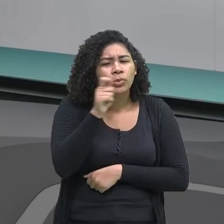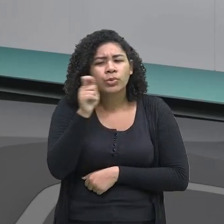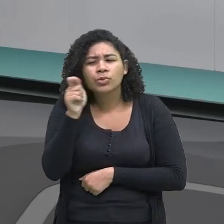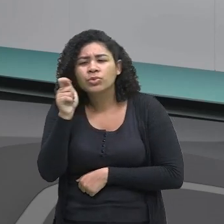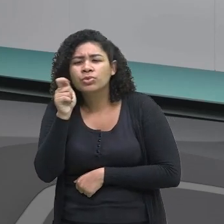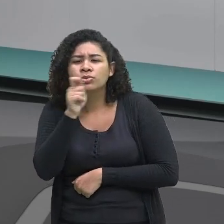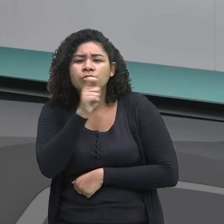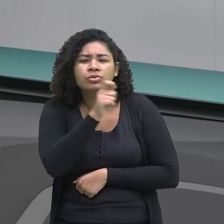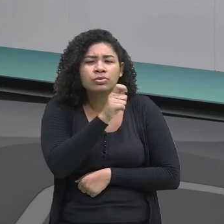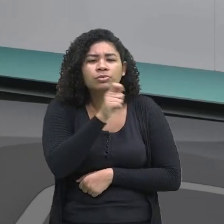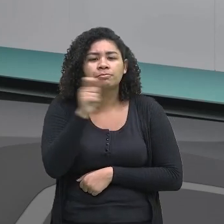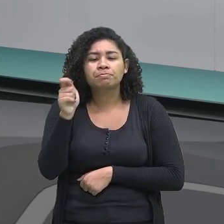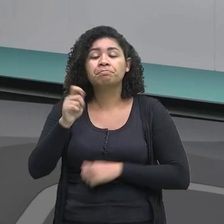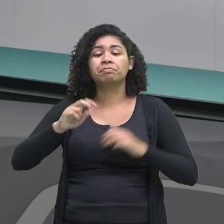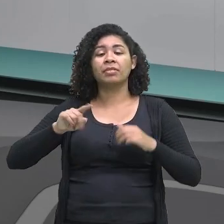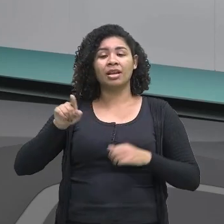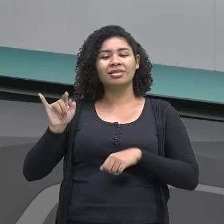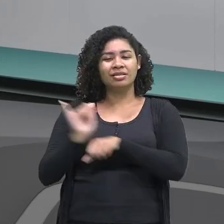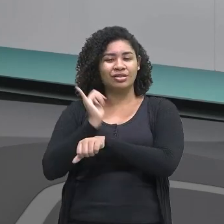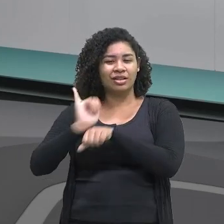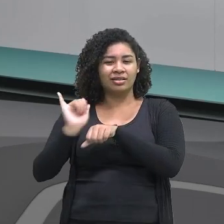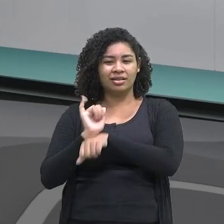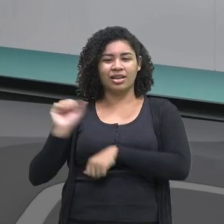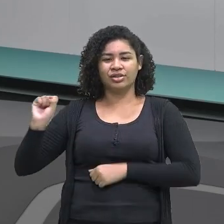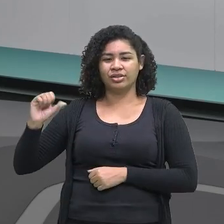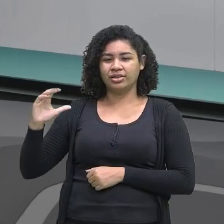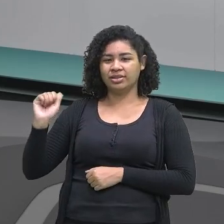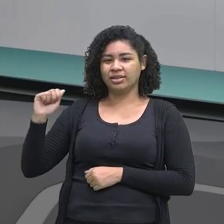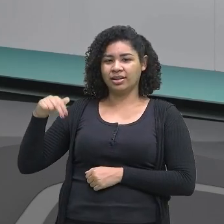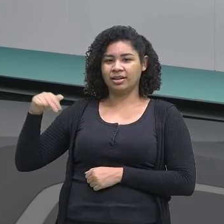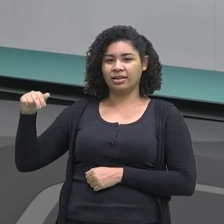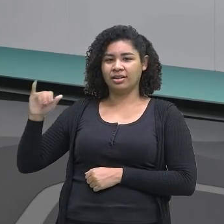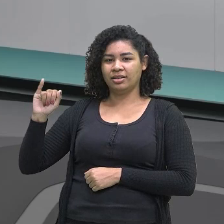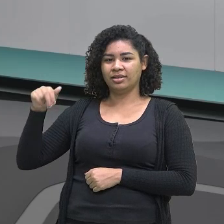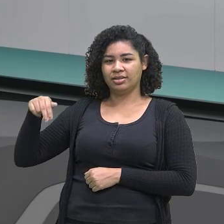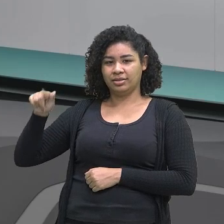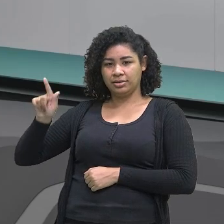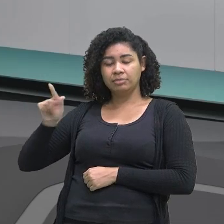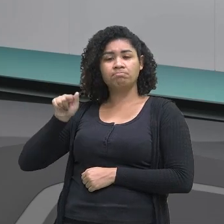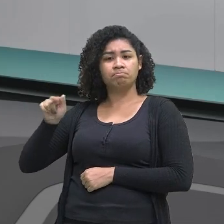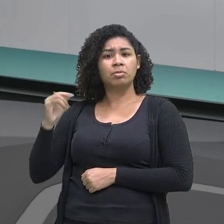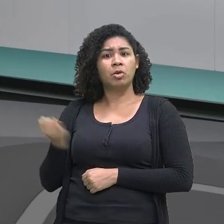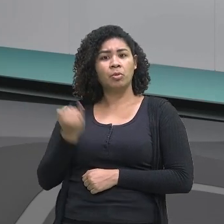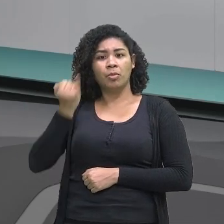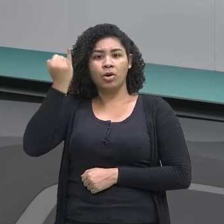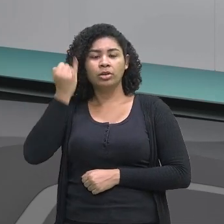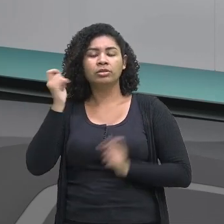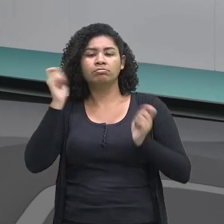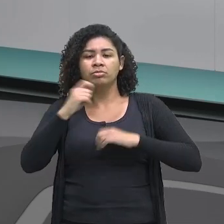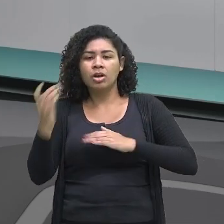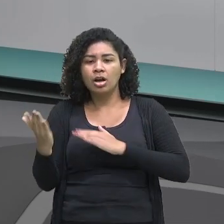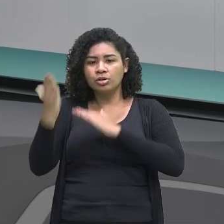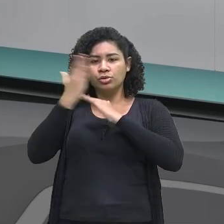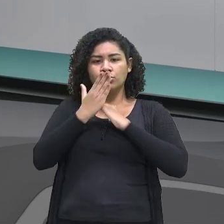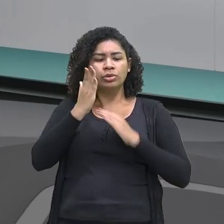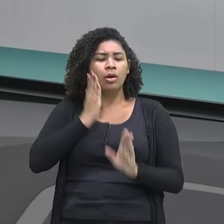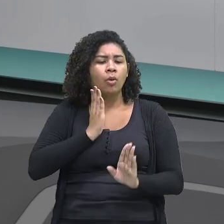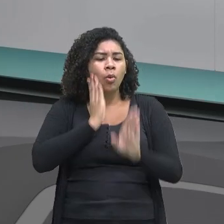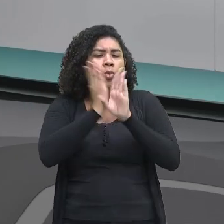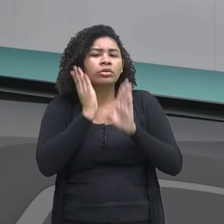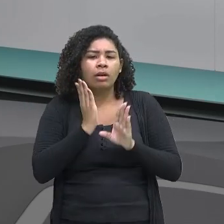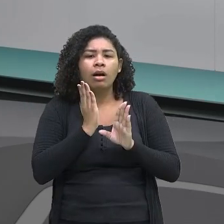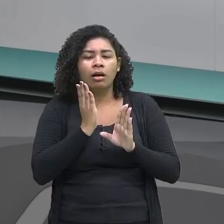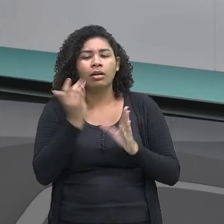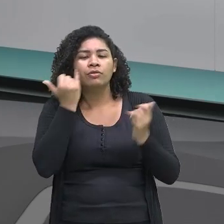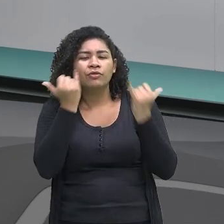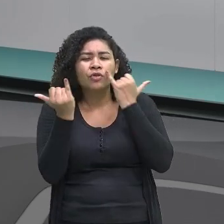é muito útil para encontrar informações específicas de um número de